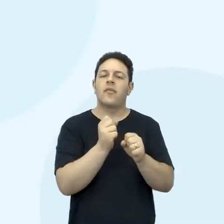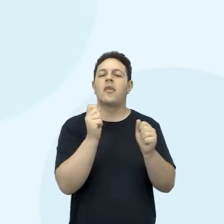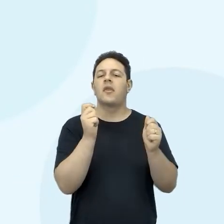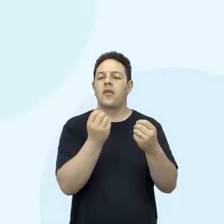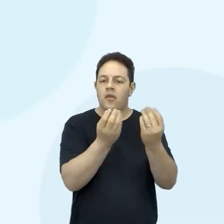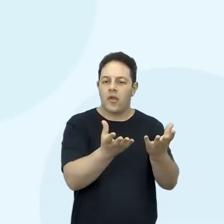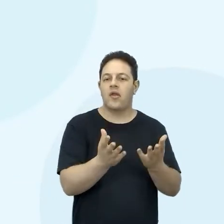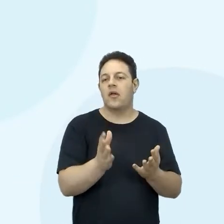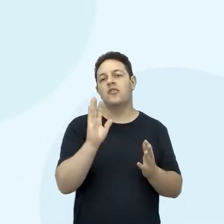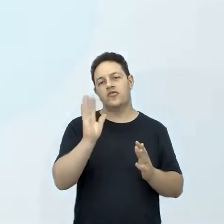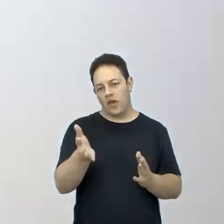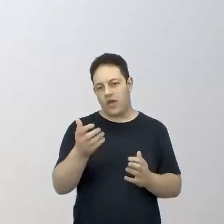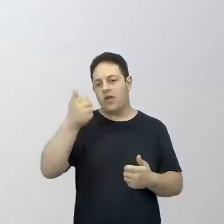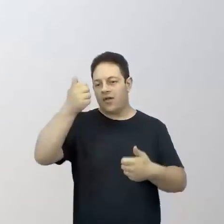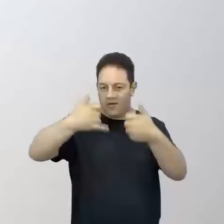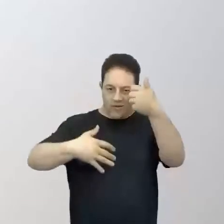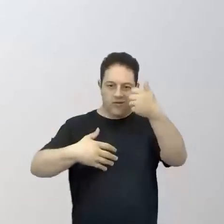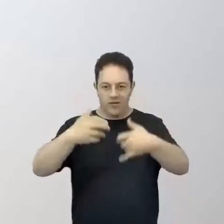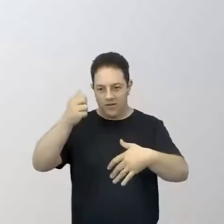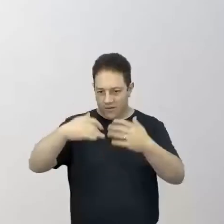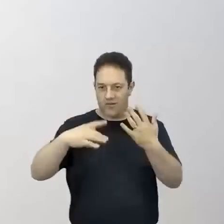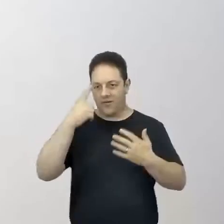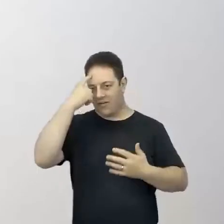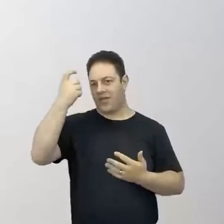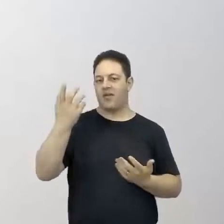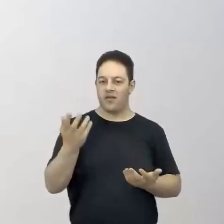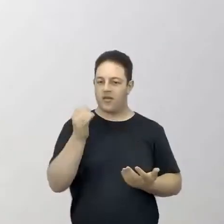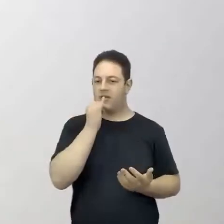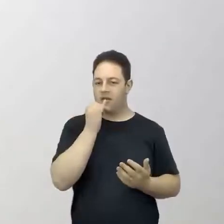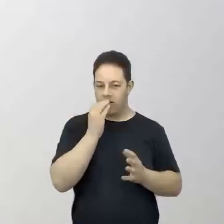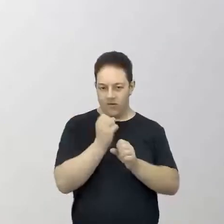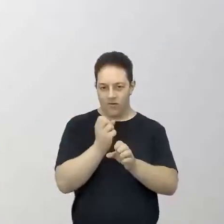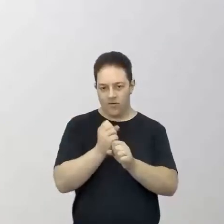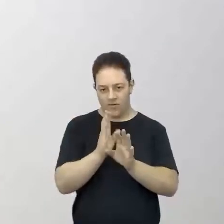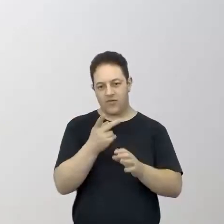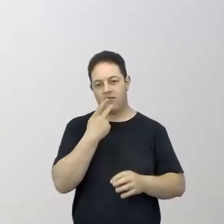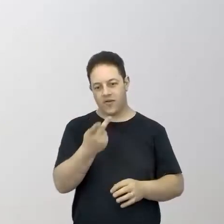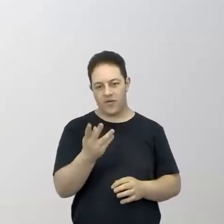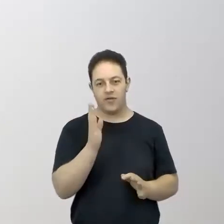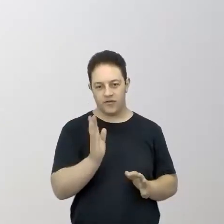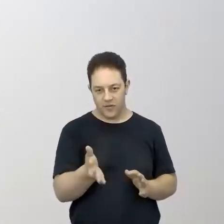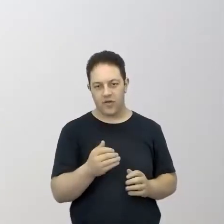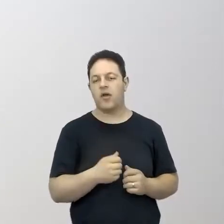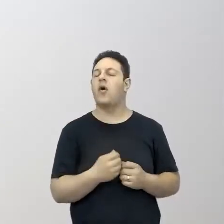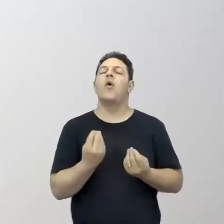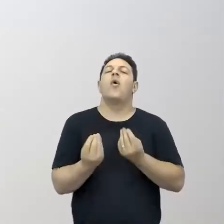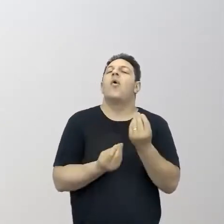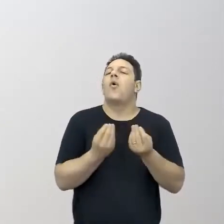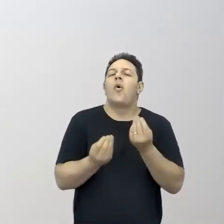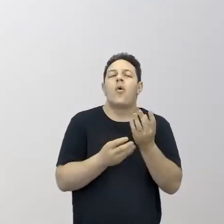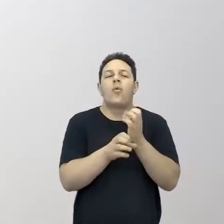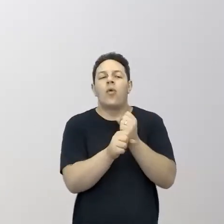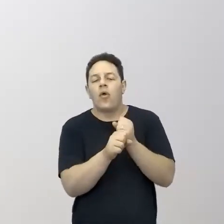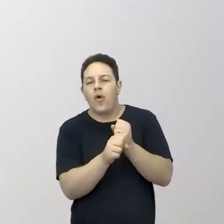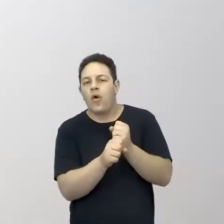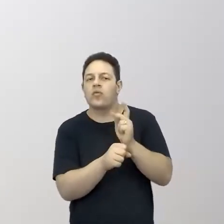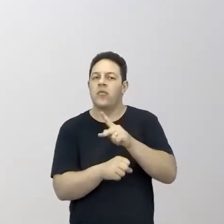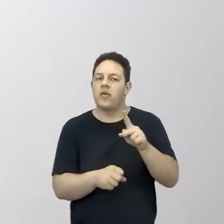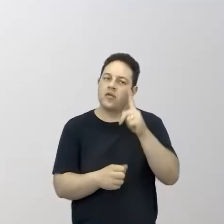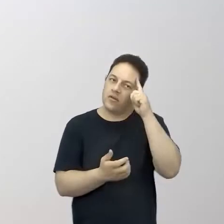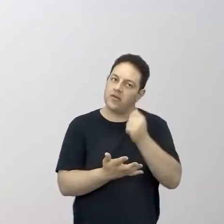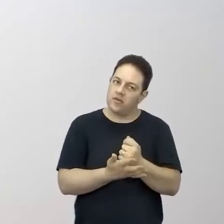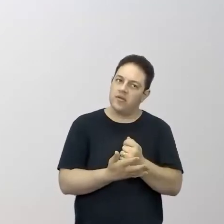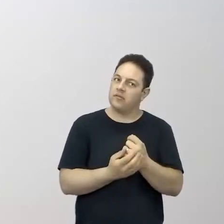já problematizamos essa ideia, né, da nota, né? Como deve ser dada ou deixar de ser dada